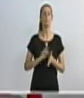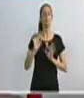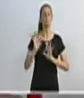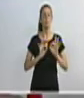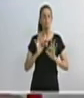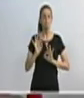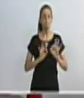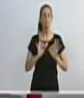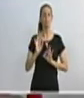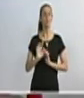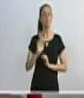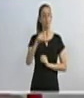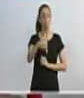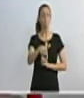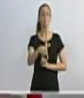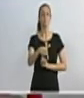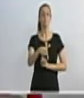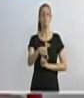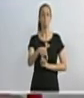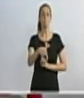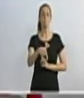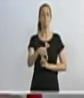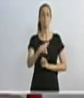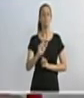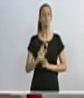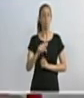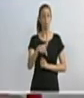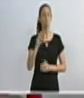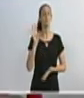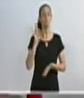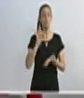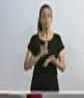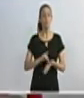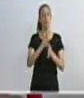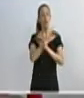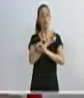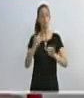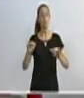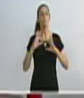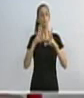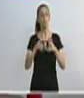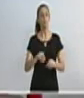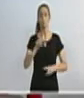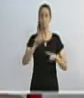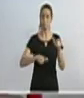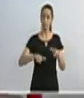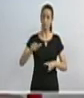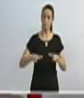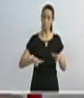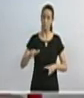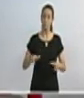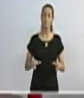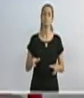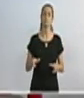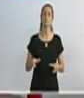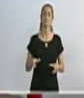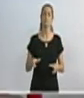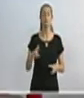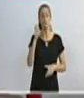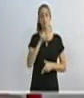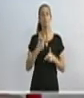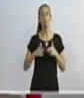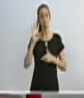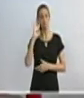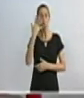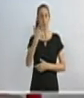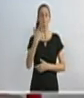que, na sequência, possa ser levado, então, a conhecimento da população em audiência pública e finalizado, através